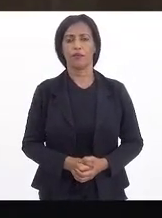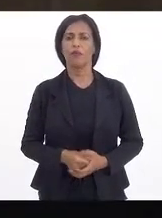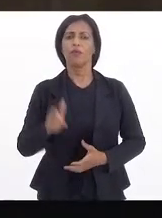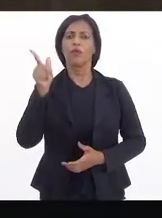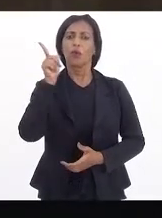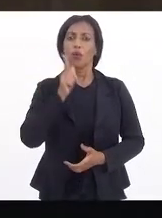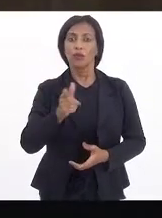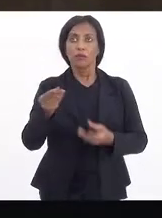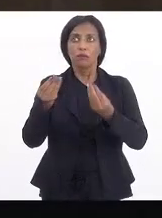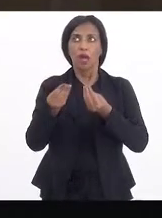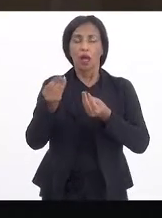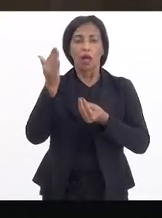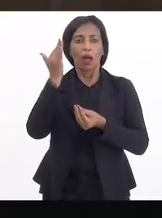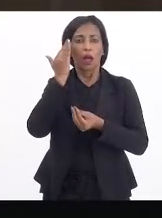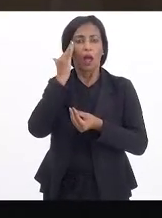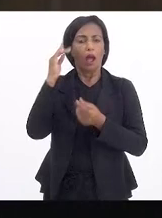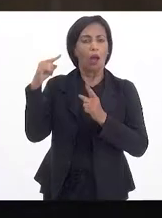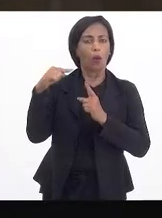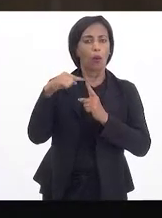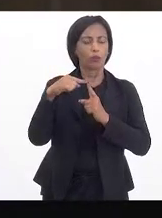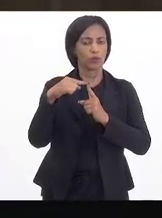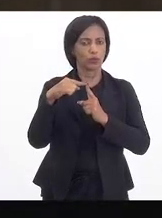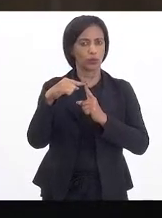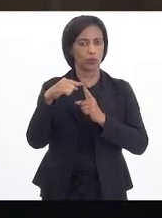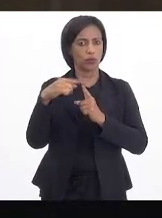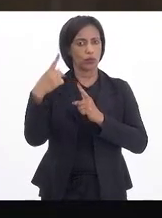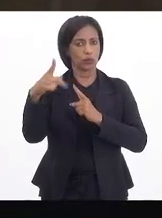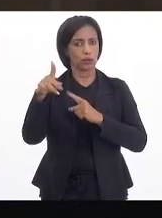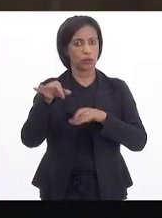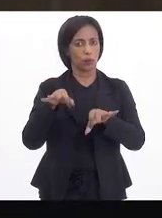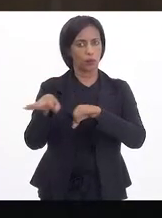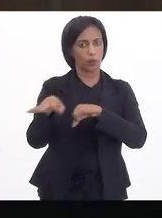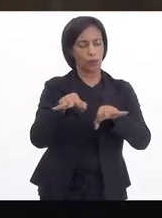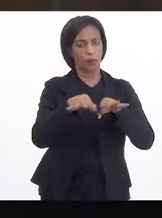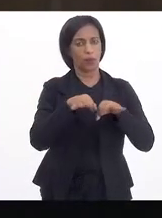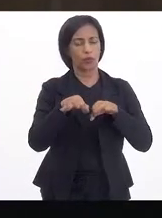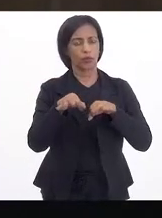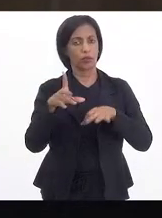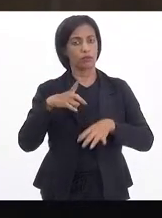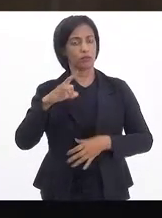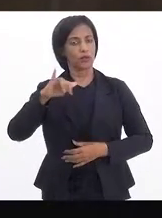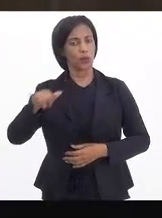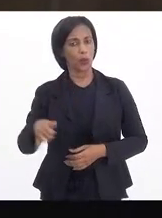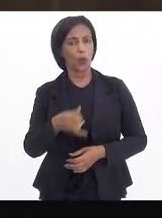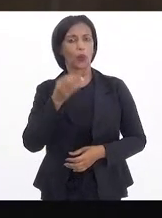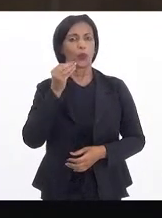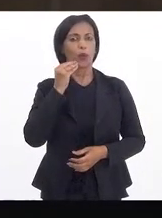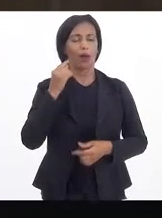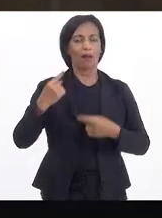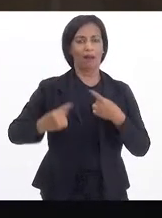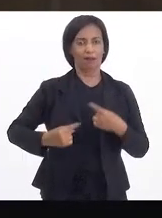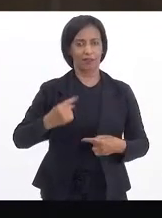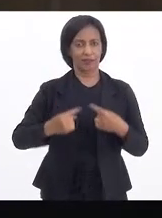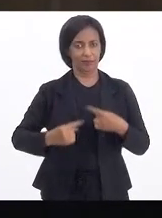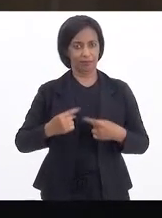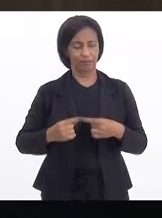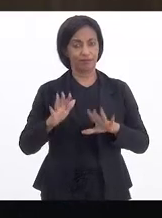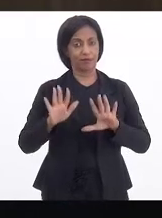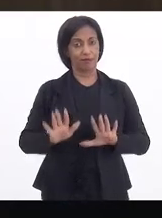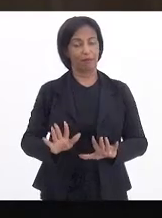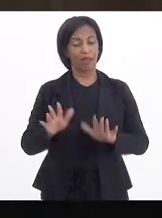conseguimos entender o objetivo do seu projeto que teria oportunidade de discutir